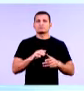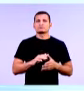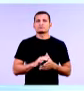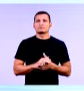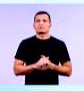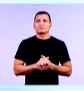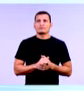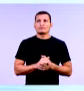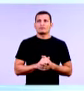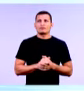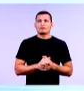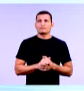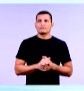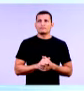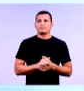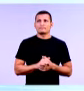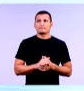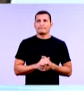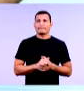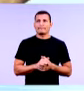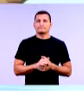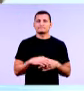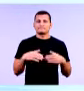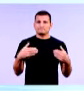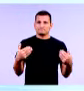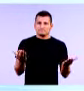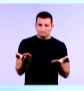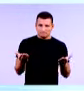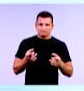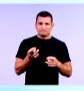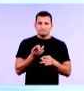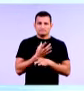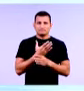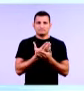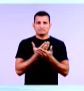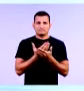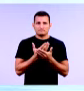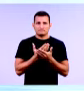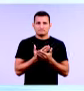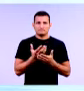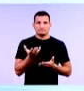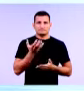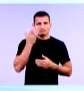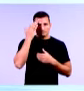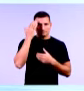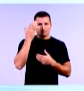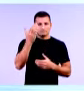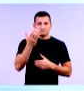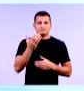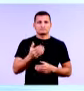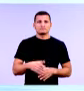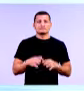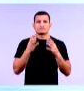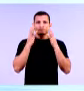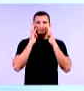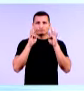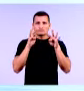gente, nós vamos, então, encerrando a nossa aula de hoje, tá certo? Eu quero agradecer a atenção de todos,